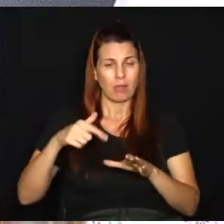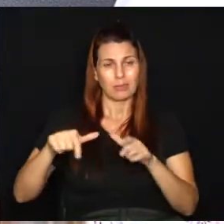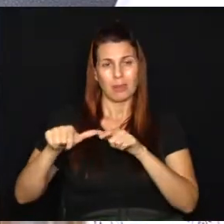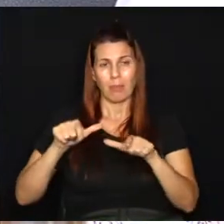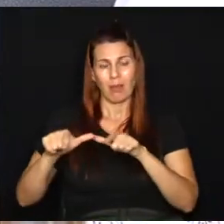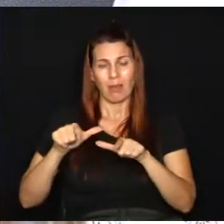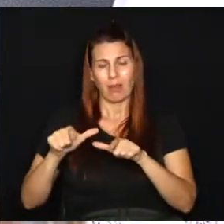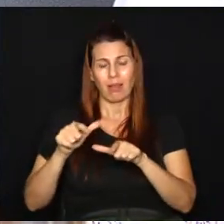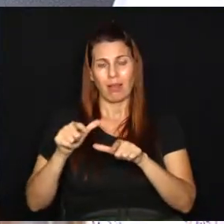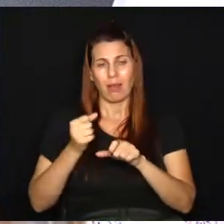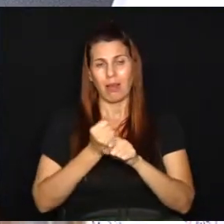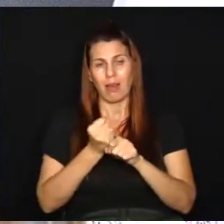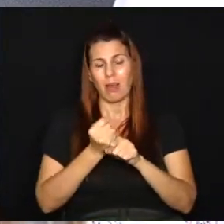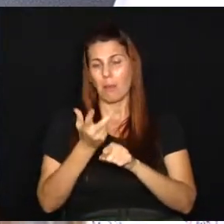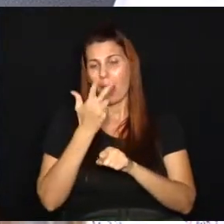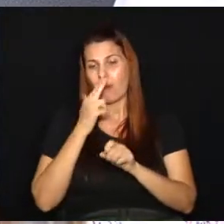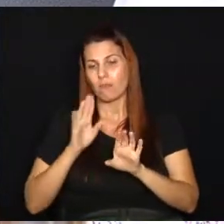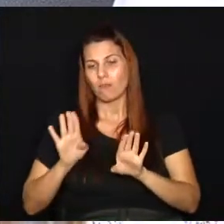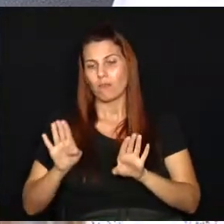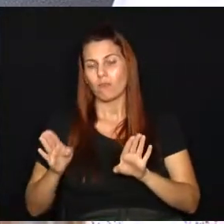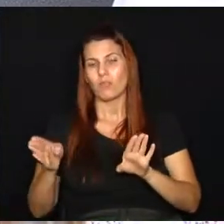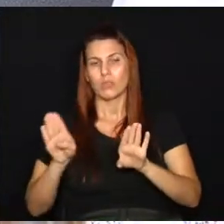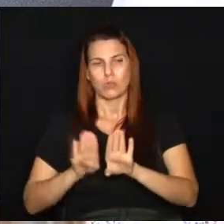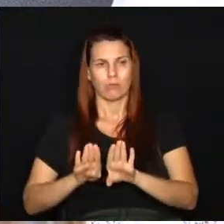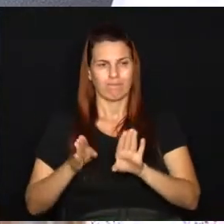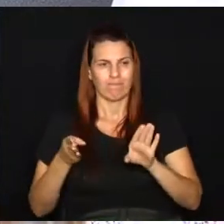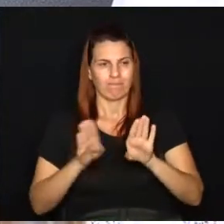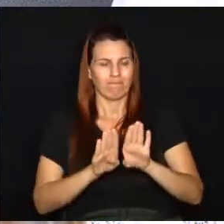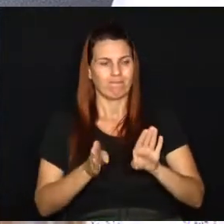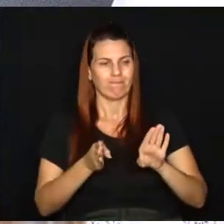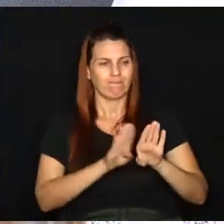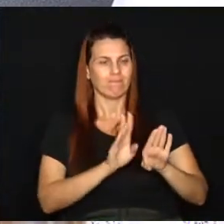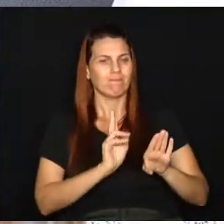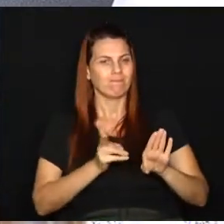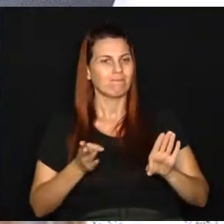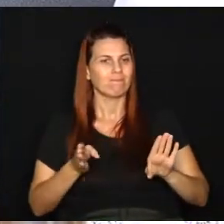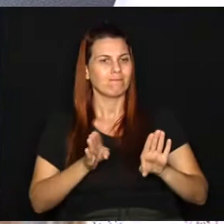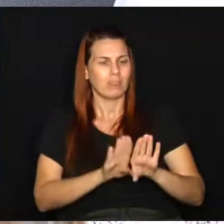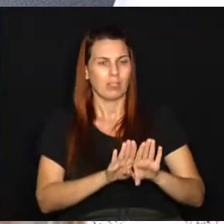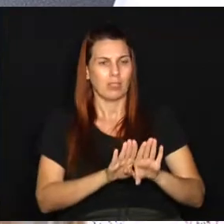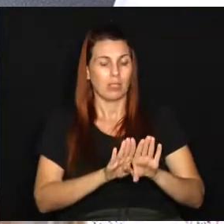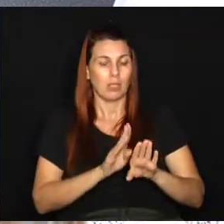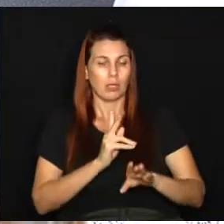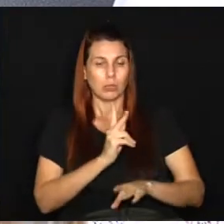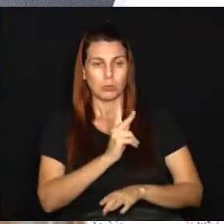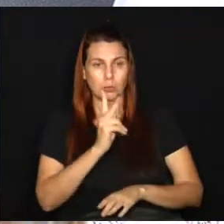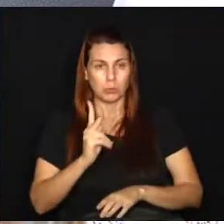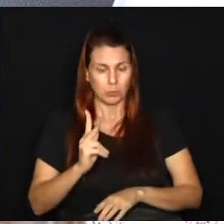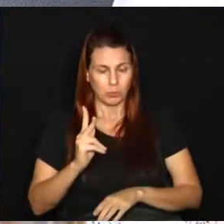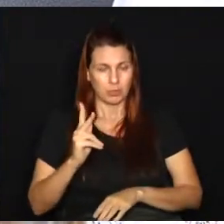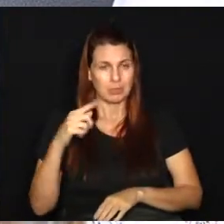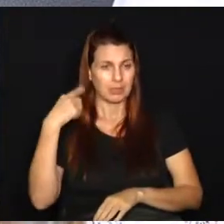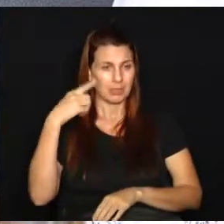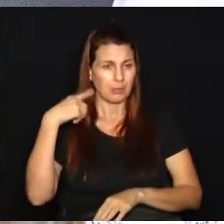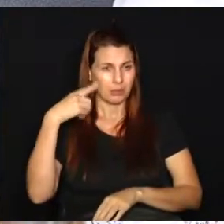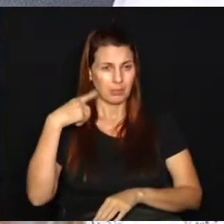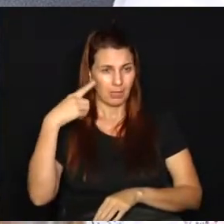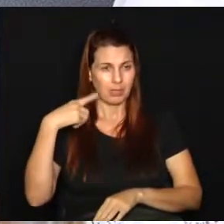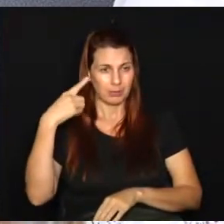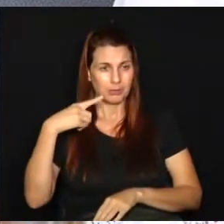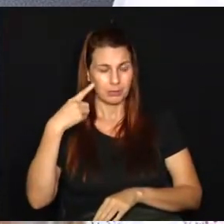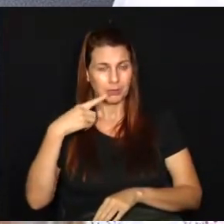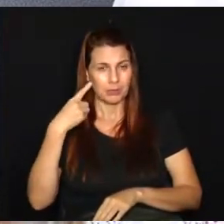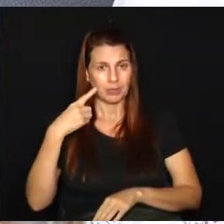anos está sendo fechado constantemente, né, por uma dupla de deputados aliados